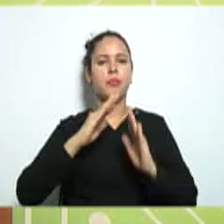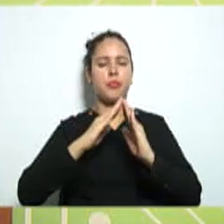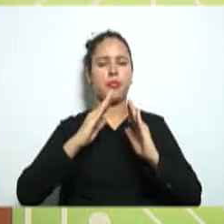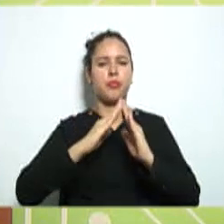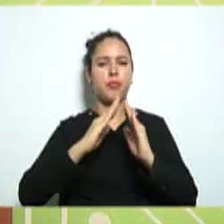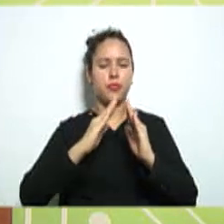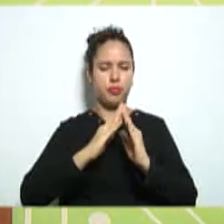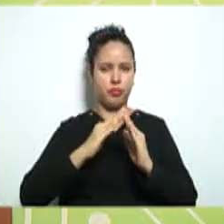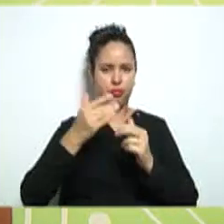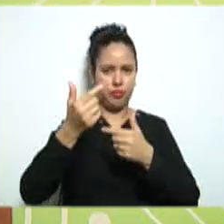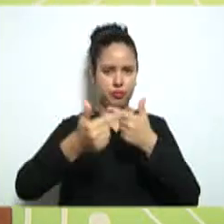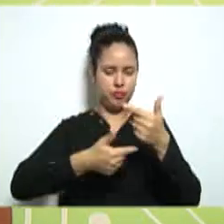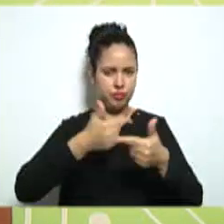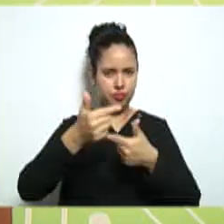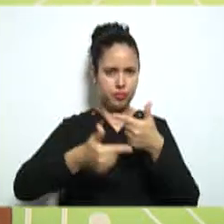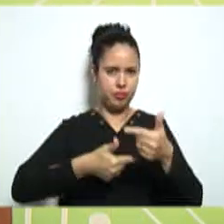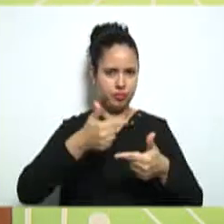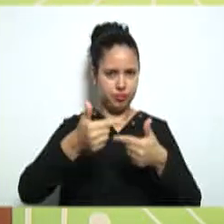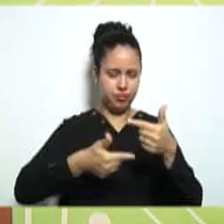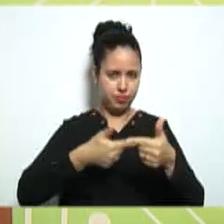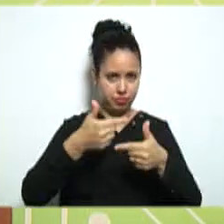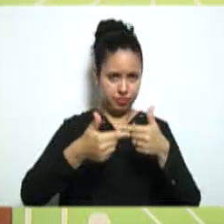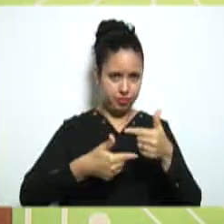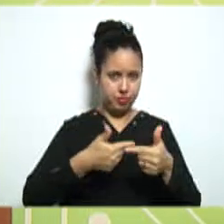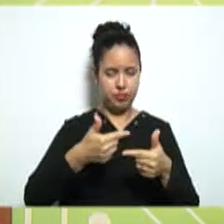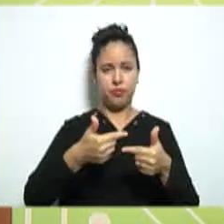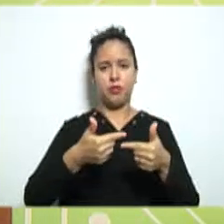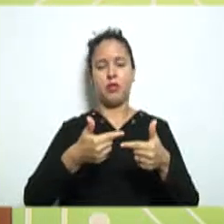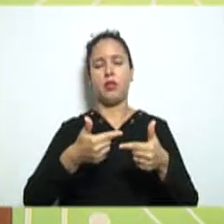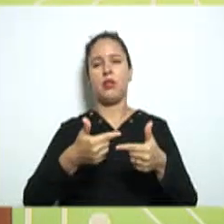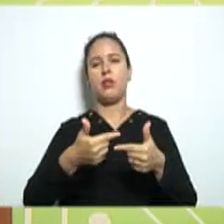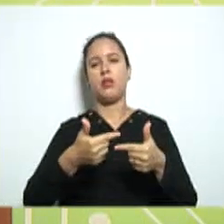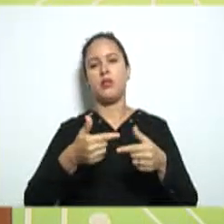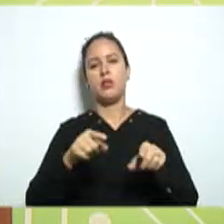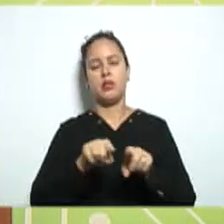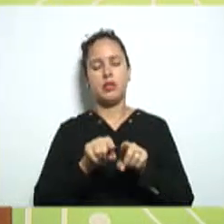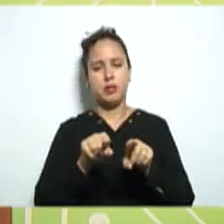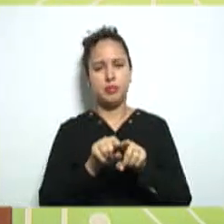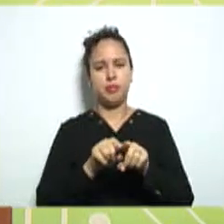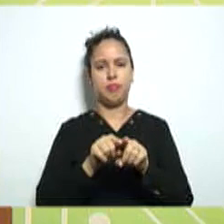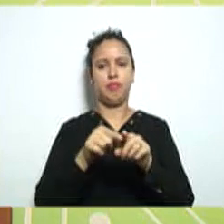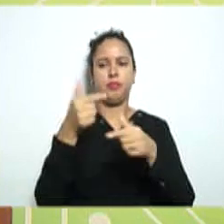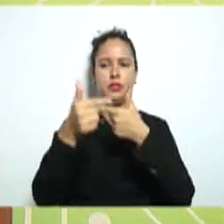por trabalhos que sejam trabalhos externos, né,